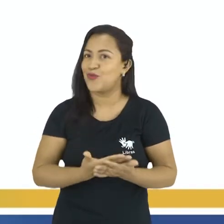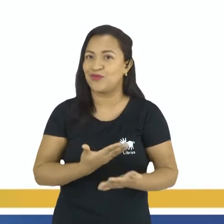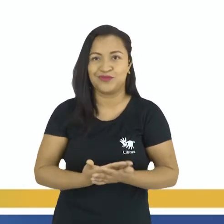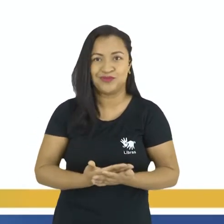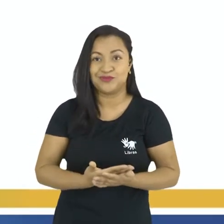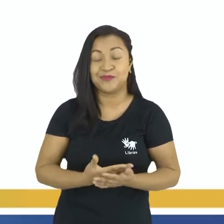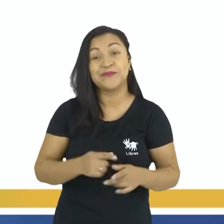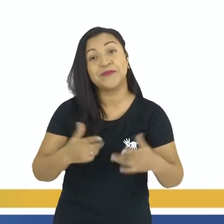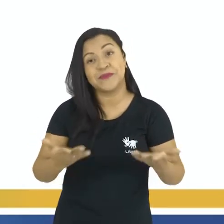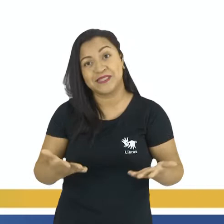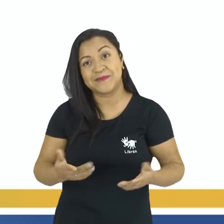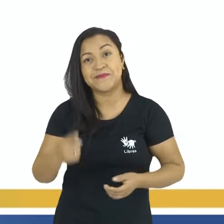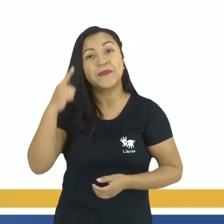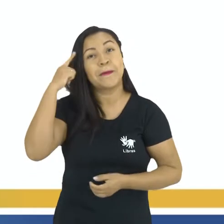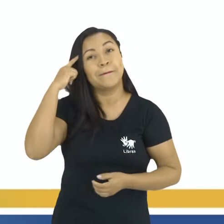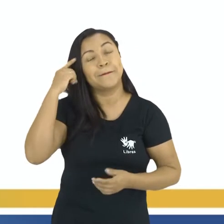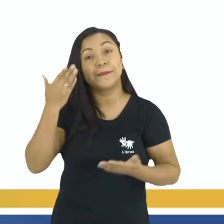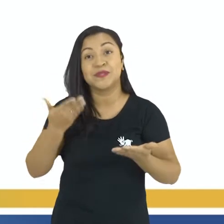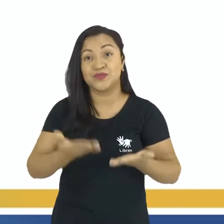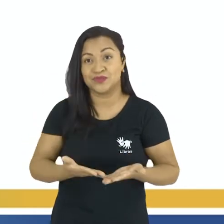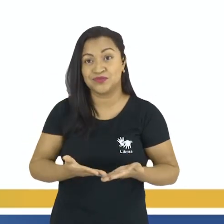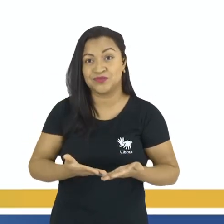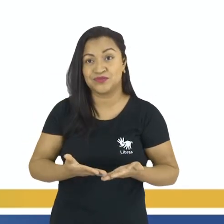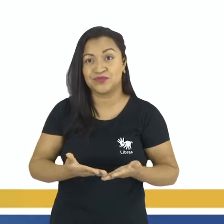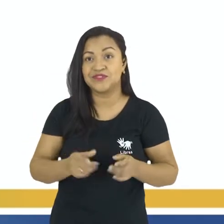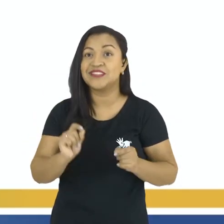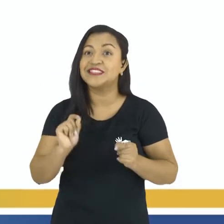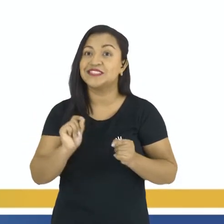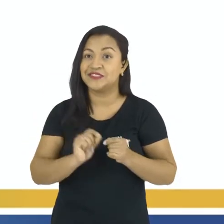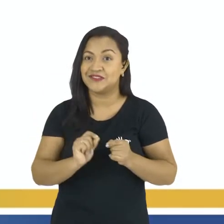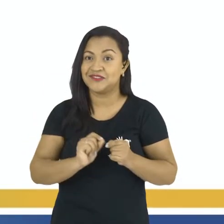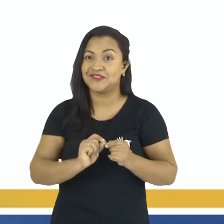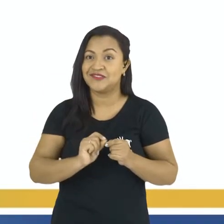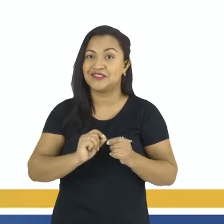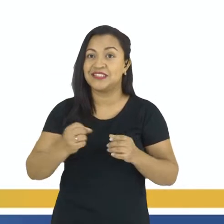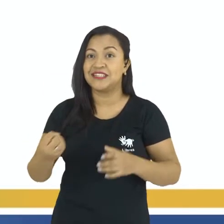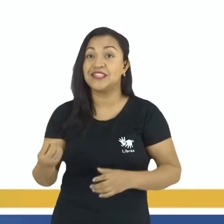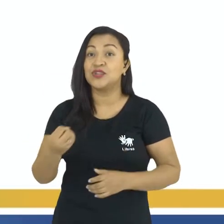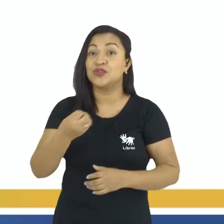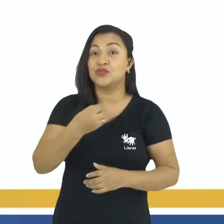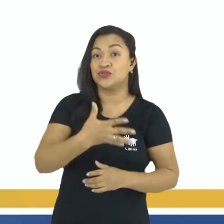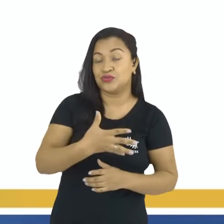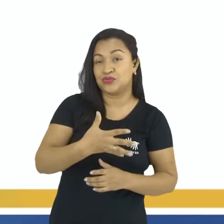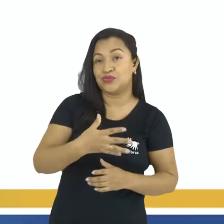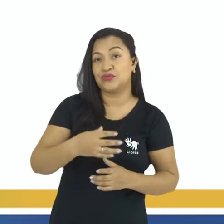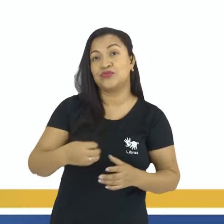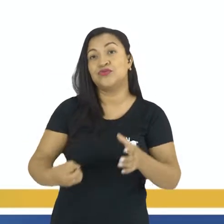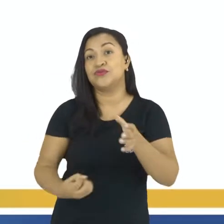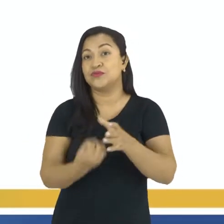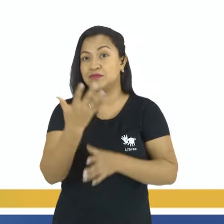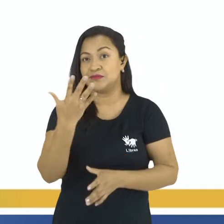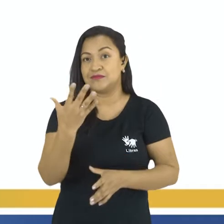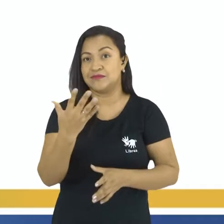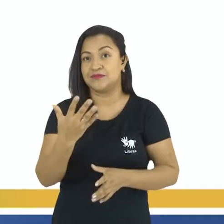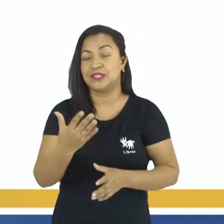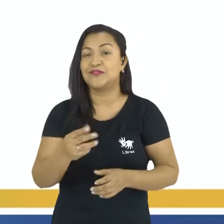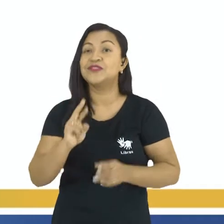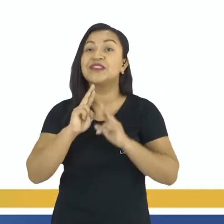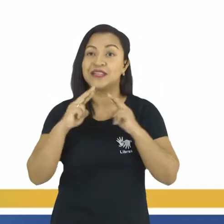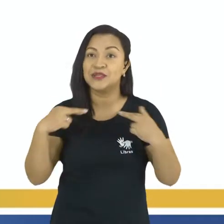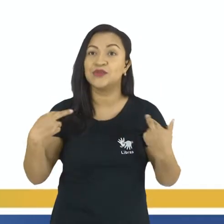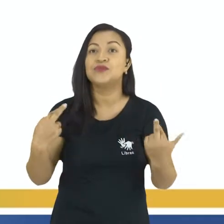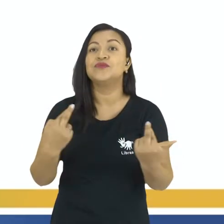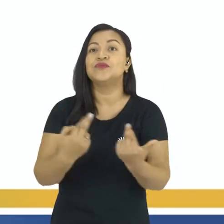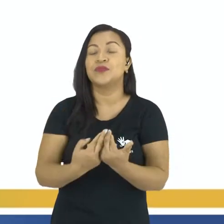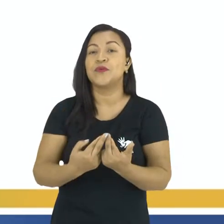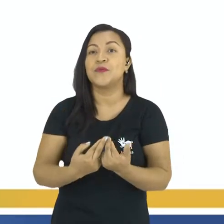é, pensando nisso, nessa elaboração dessa nova fase, nós vamos ter dentro do Concílio de Trento